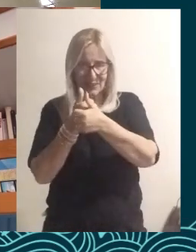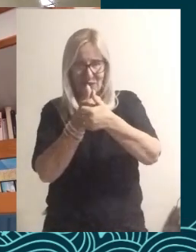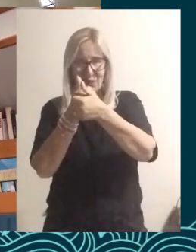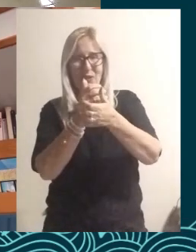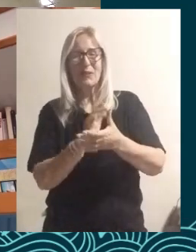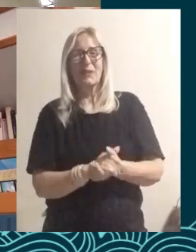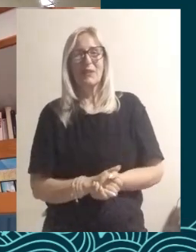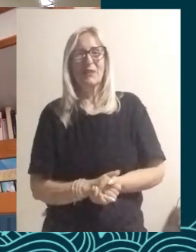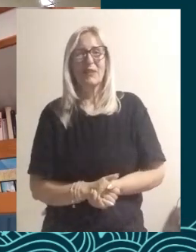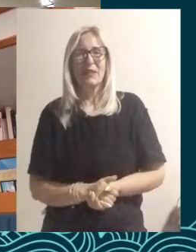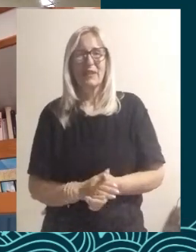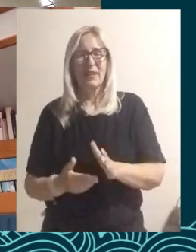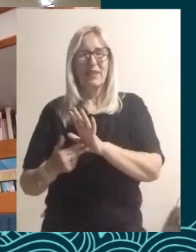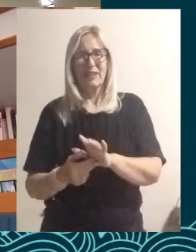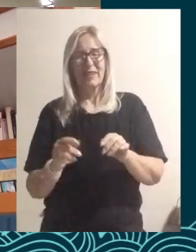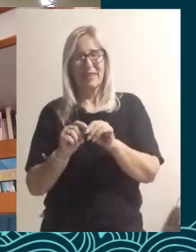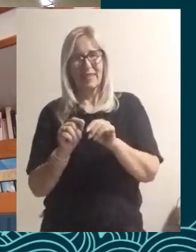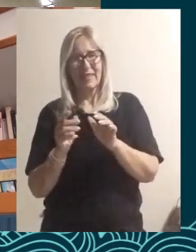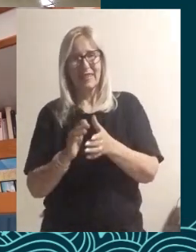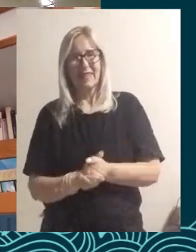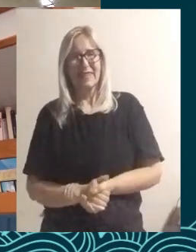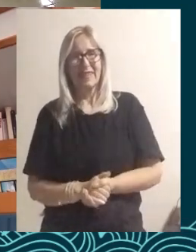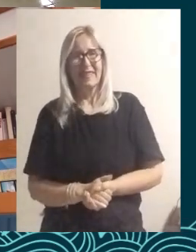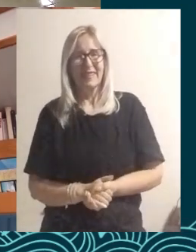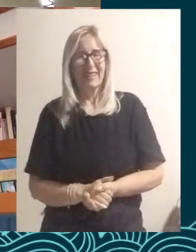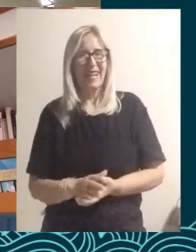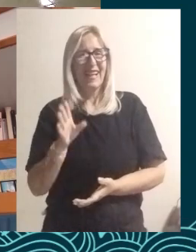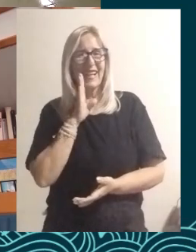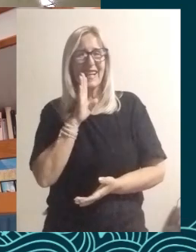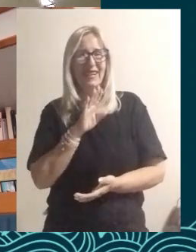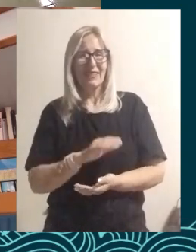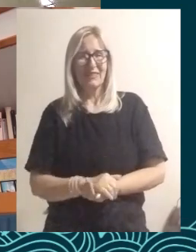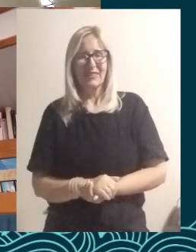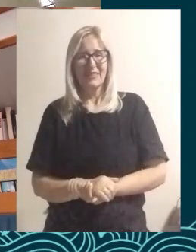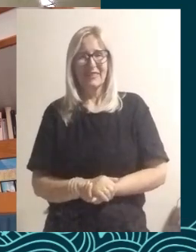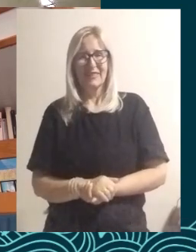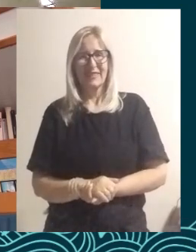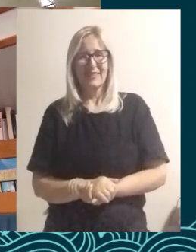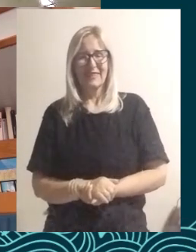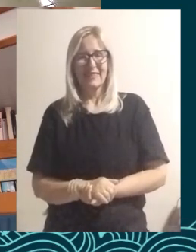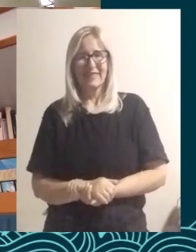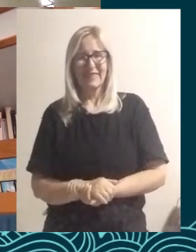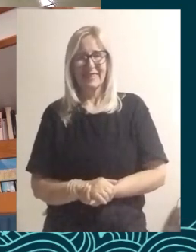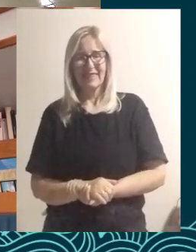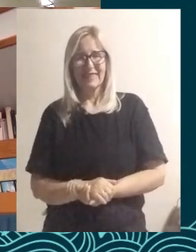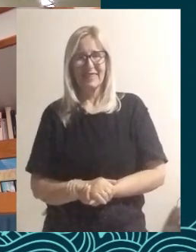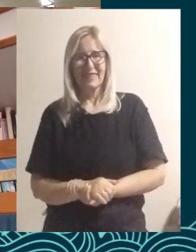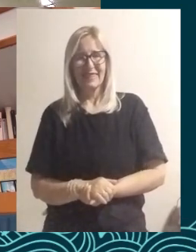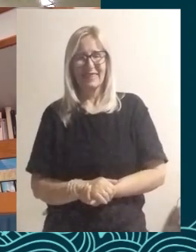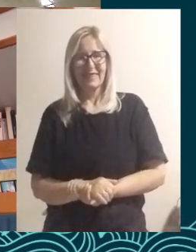Tamara. Bons ventos. Estamos te acompanhando aí pelas redes, vendo o que você está fazendo. Legal. É isso.